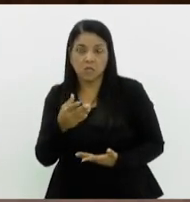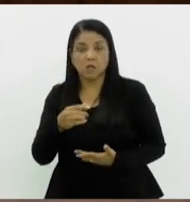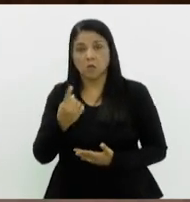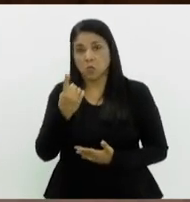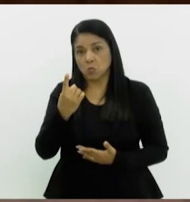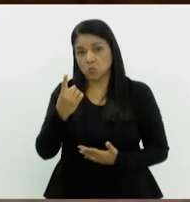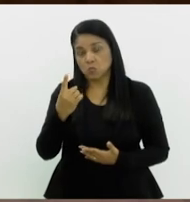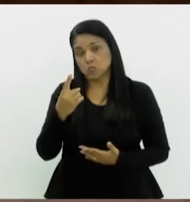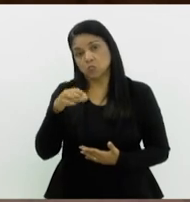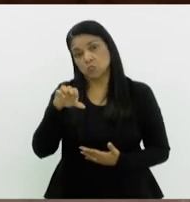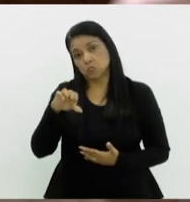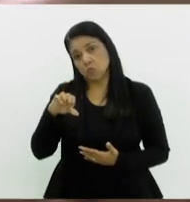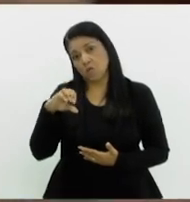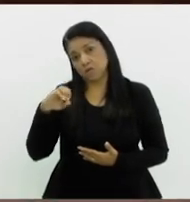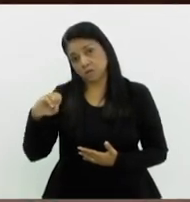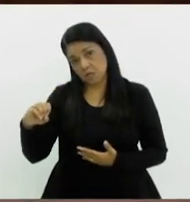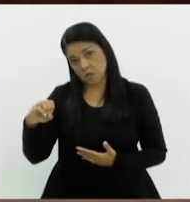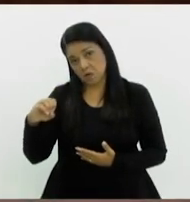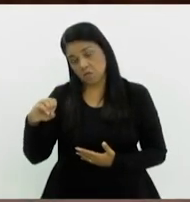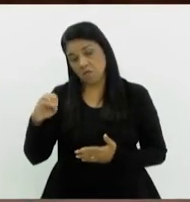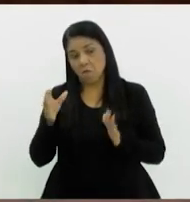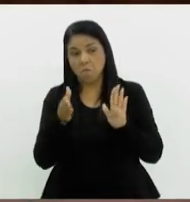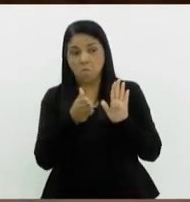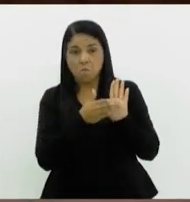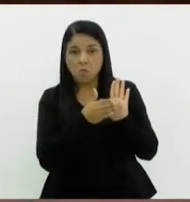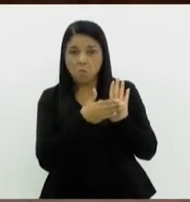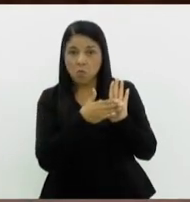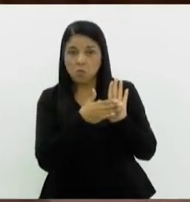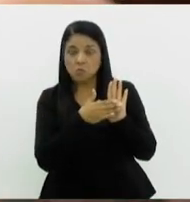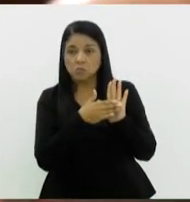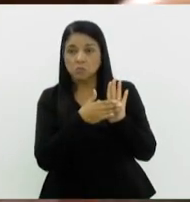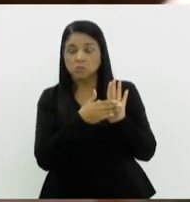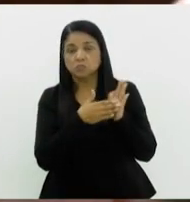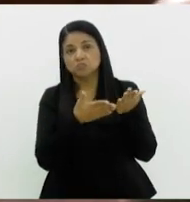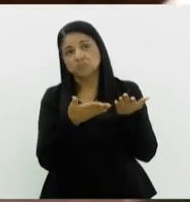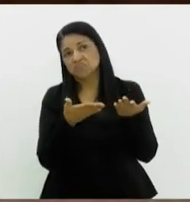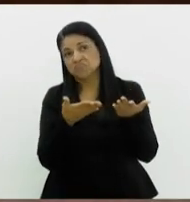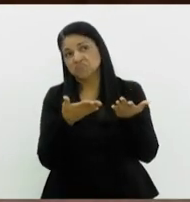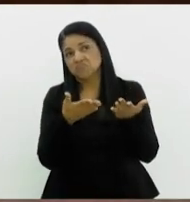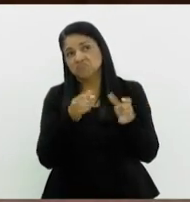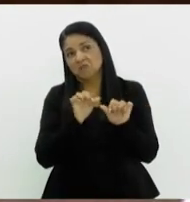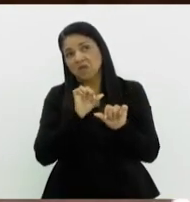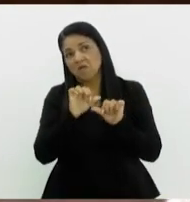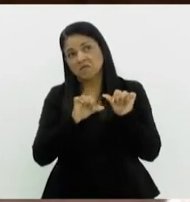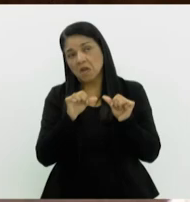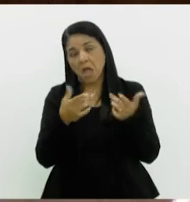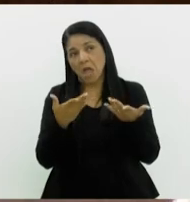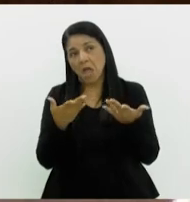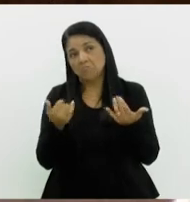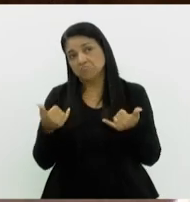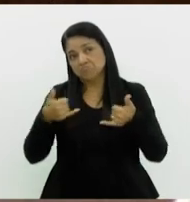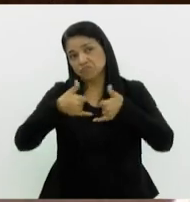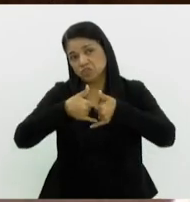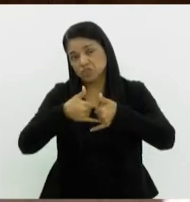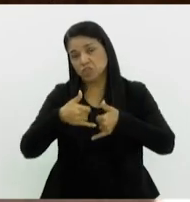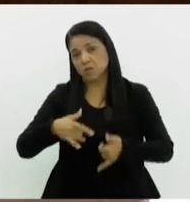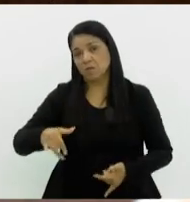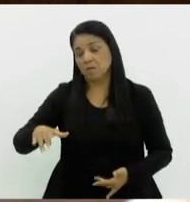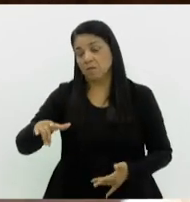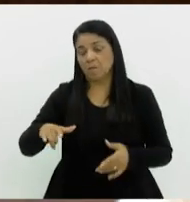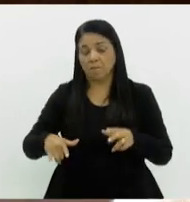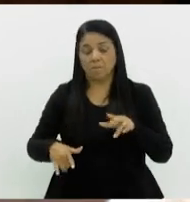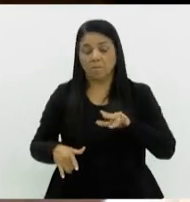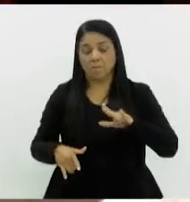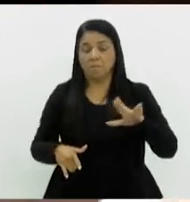acabar propondo para o 190 virar alguma coisa de disque maconha, disque alguma coisa desse tipo.